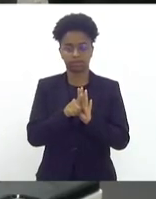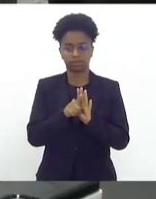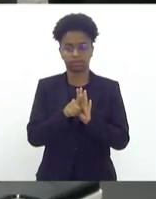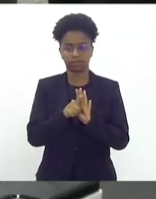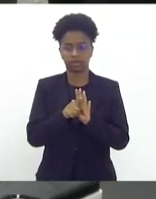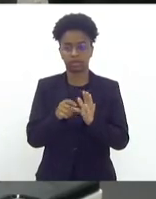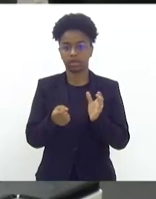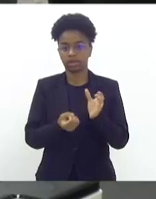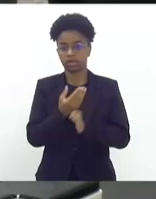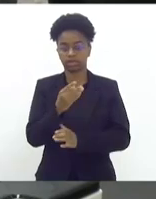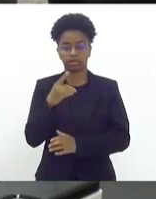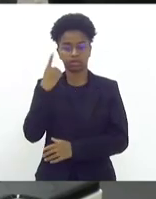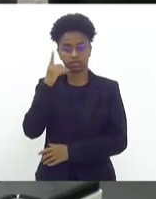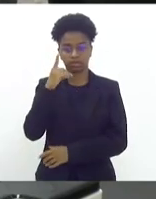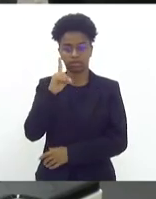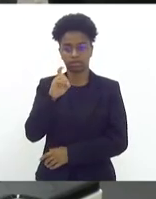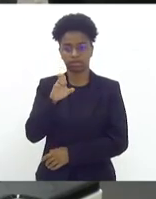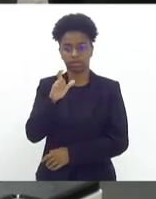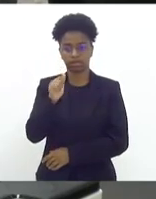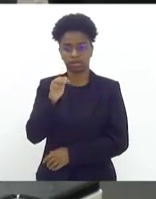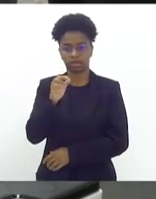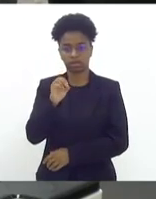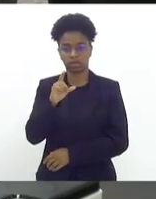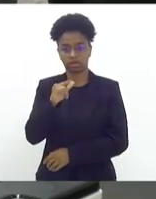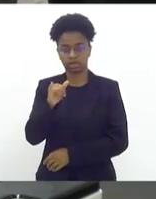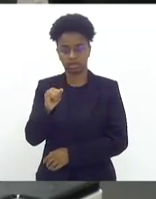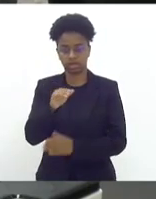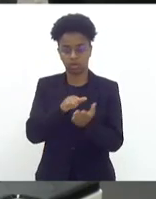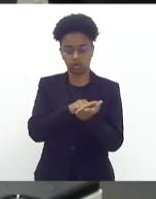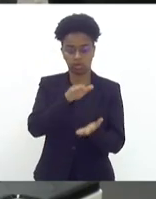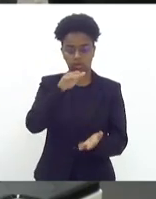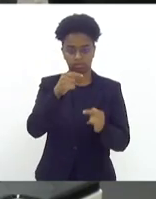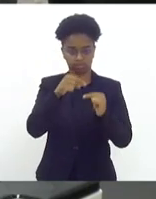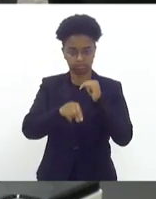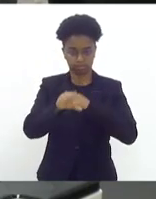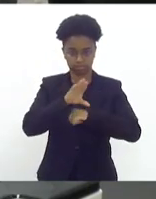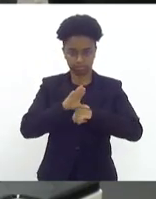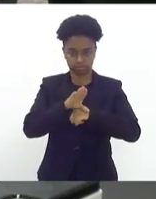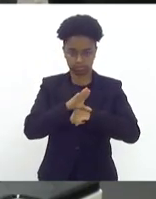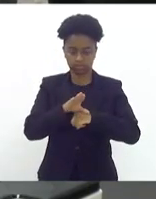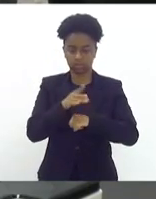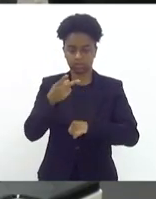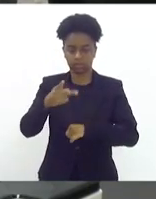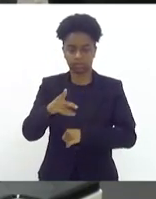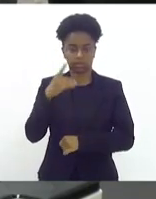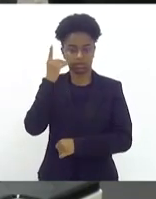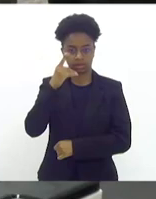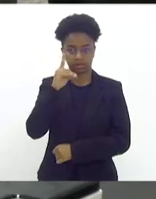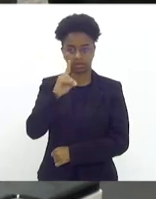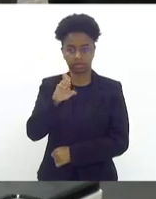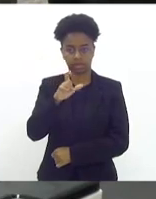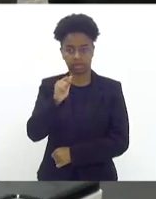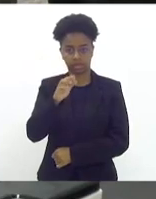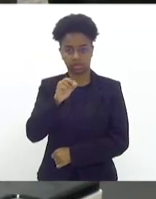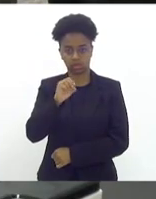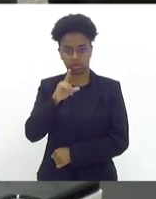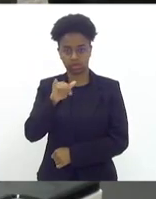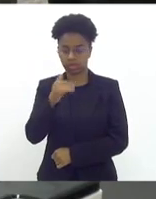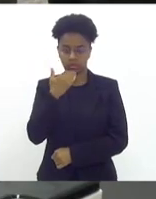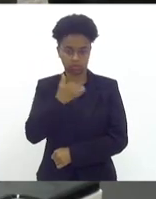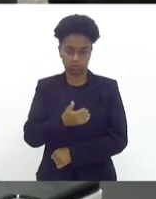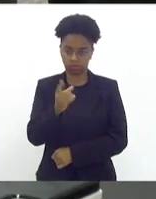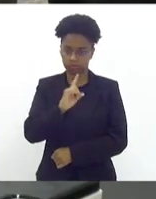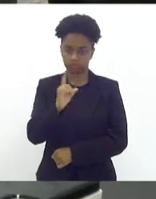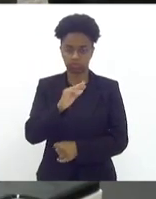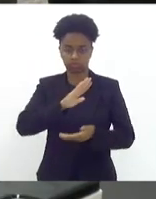relatoria do deputado Guilherme Dell'Aroli, o bloco de inconstitucionalidades. O deputado Guilherme Dell'Aroli não pediu que retirasse de pauta os projetos